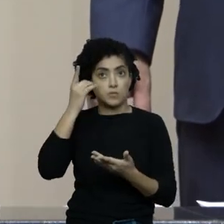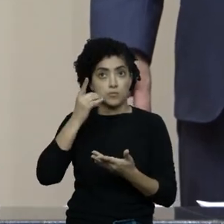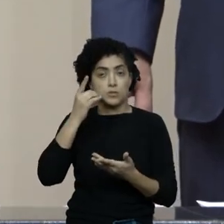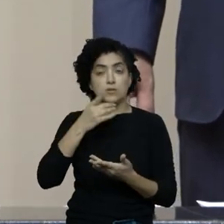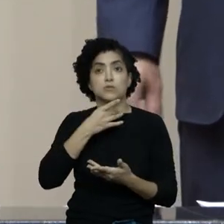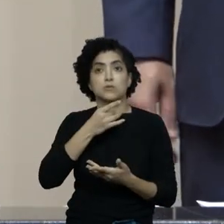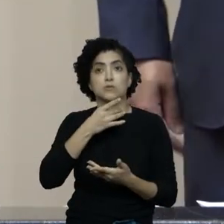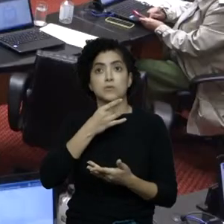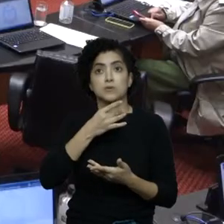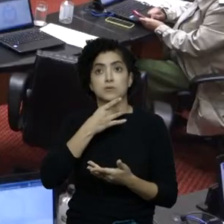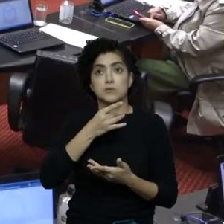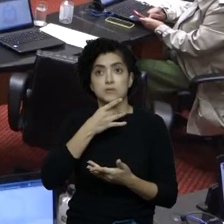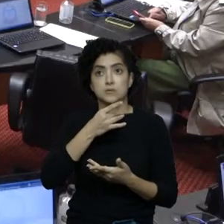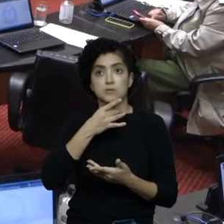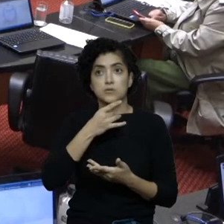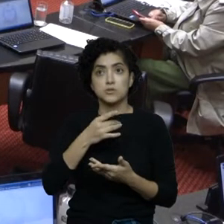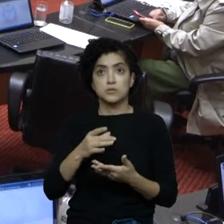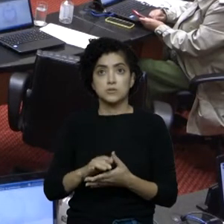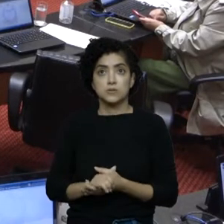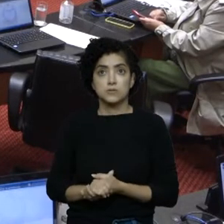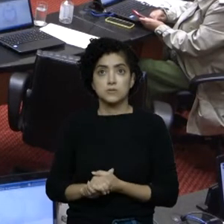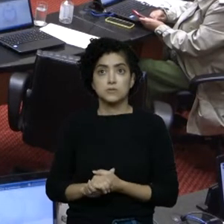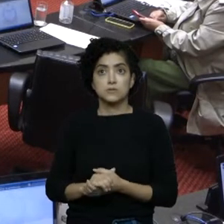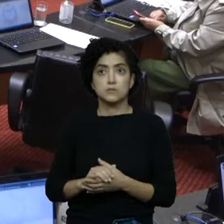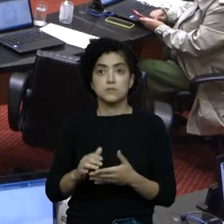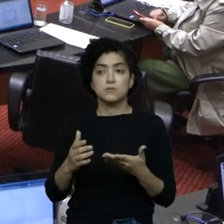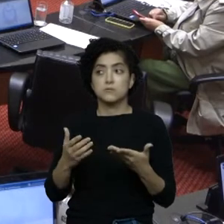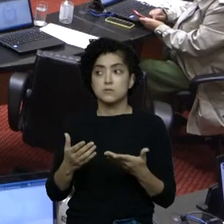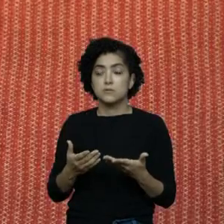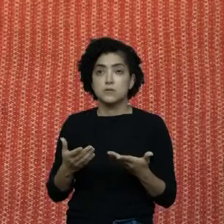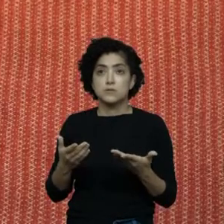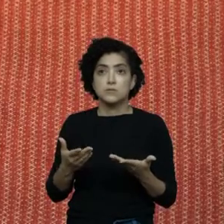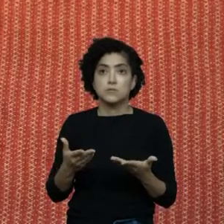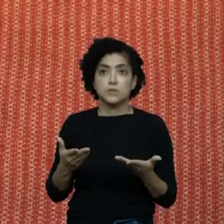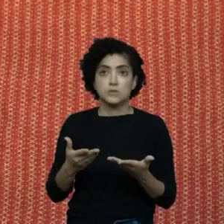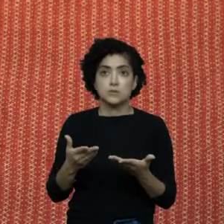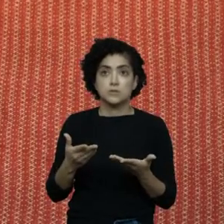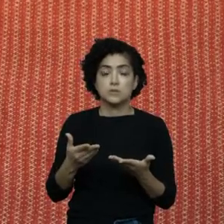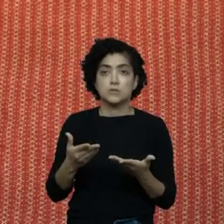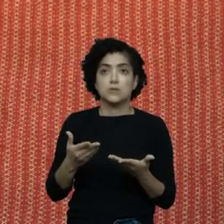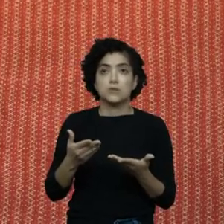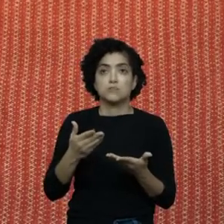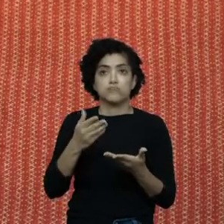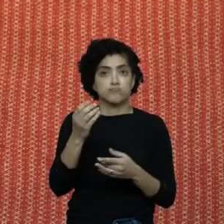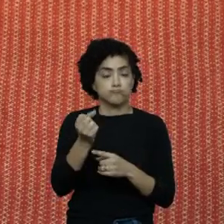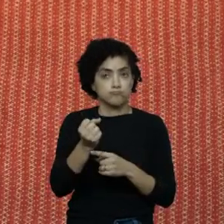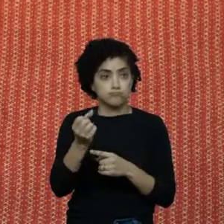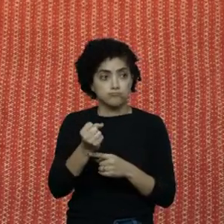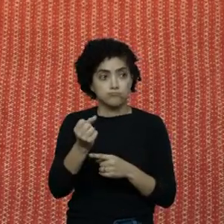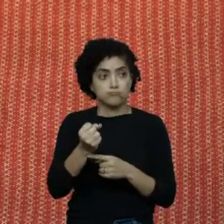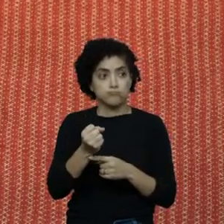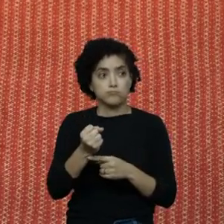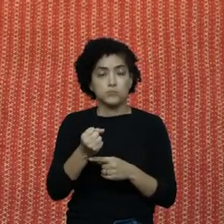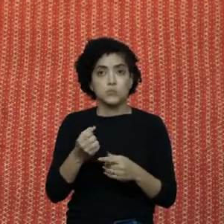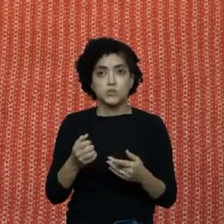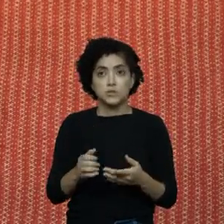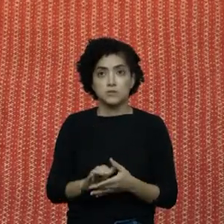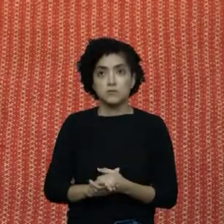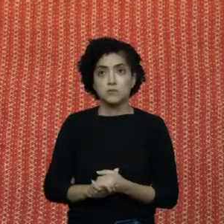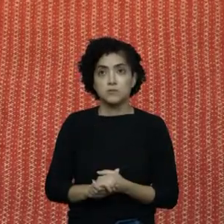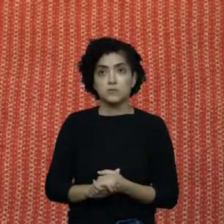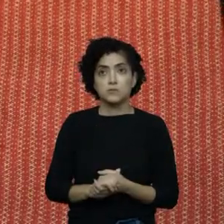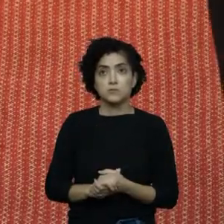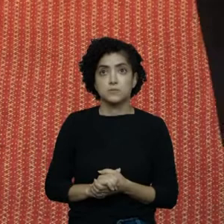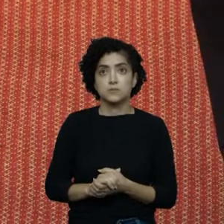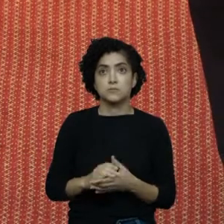se o presidente é a questão do crédito presumido do leite é nós participamos